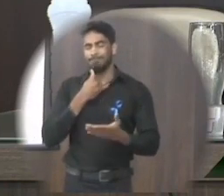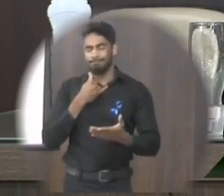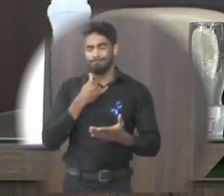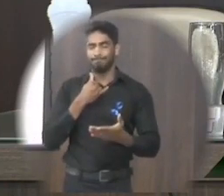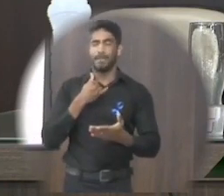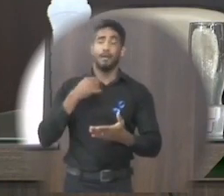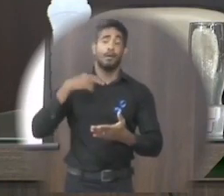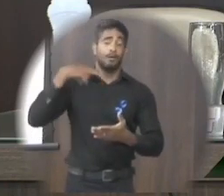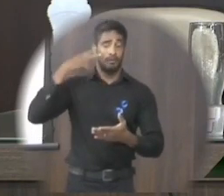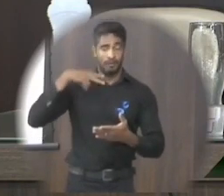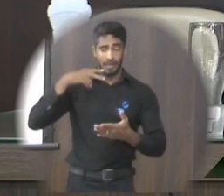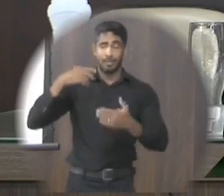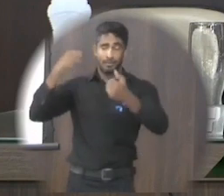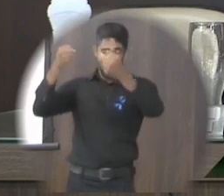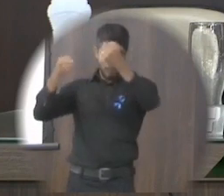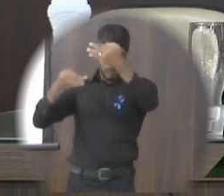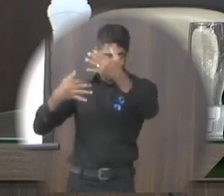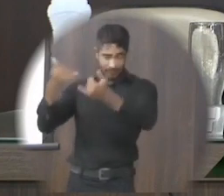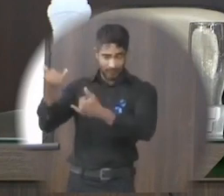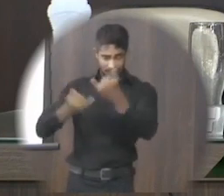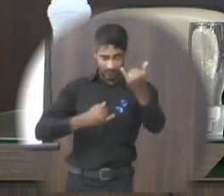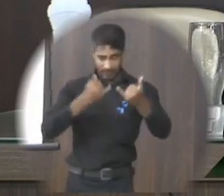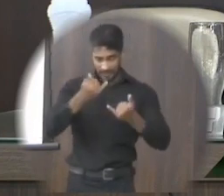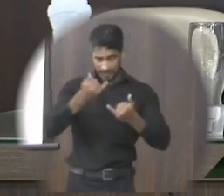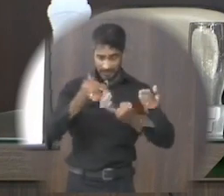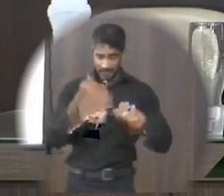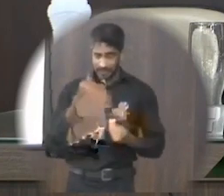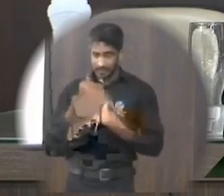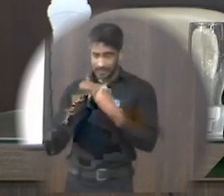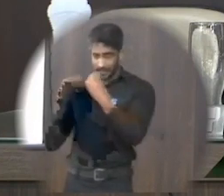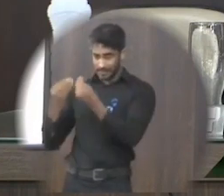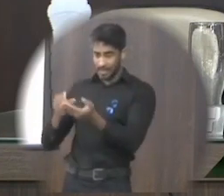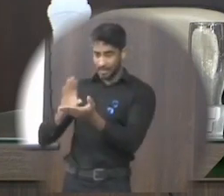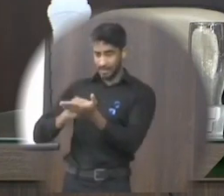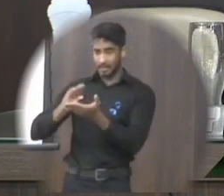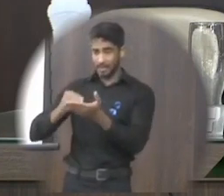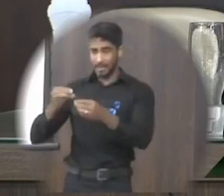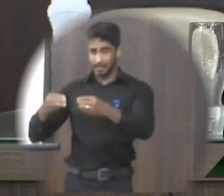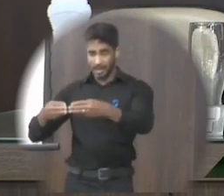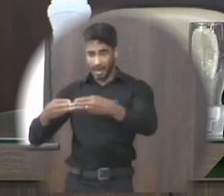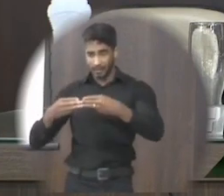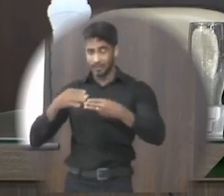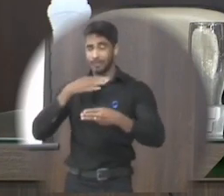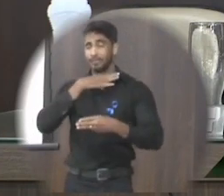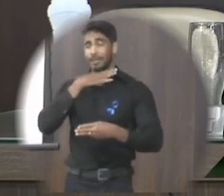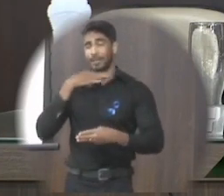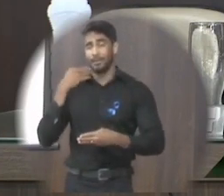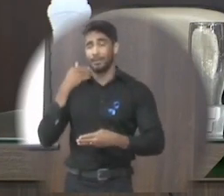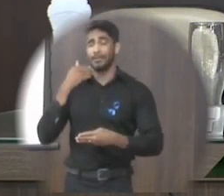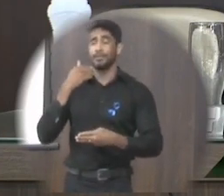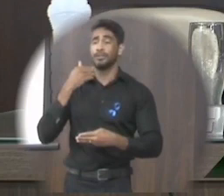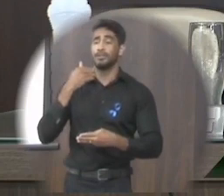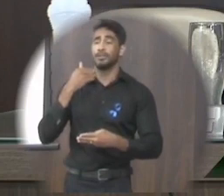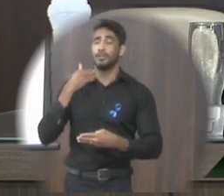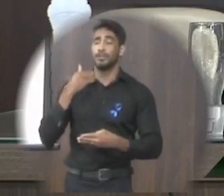vereador subassinado vem após ouvido plenário na forma regimental requerer que conste em ata a moção com voto de pesar pelo falecimento do